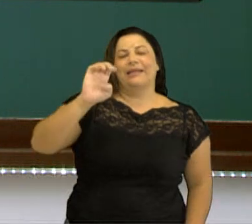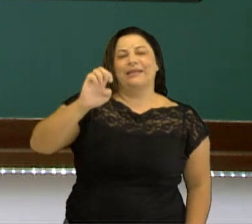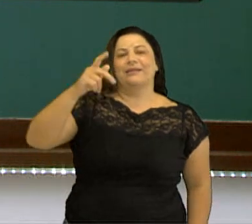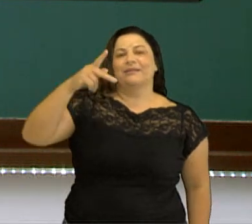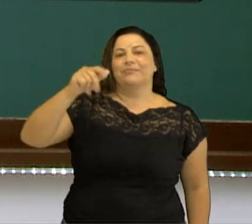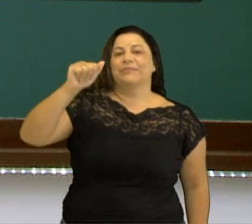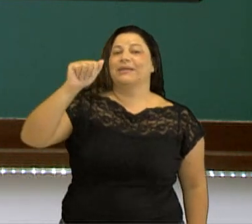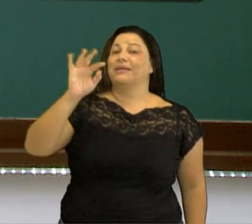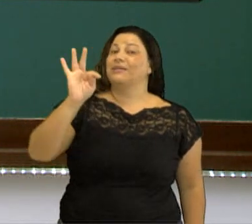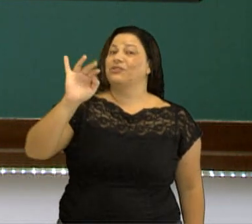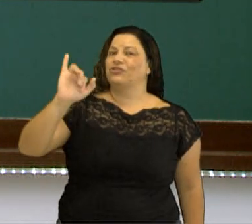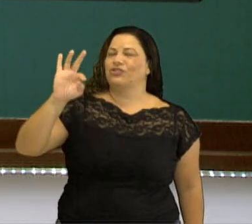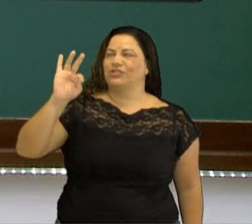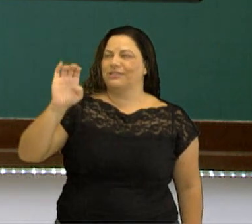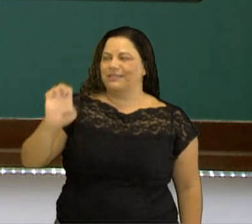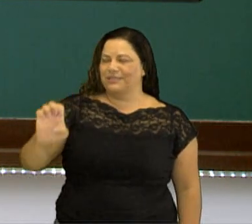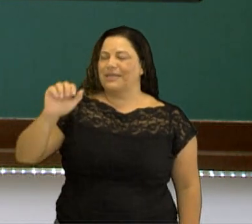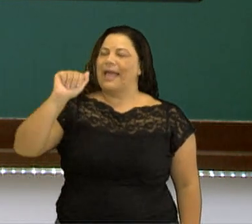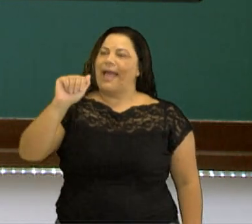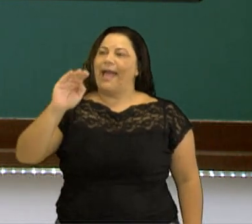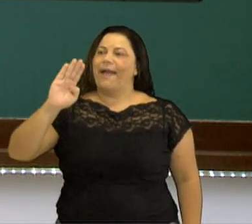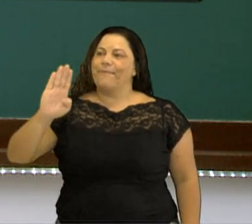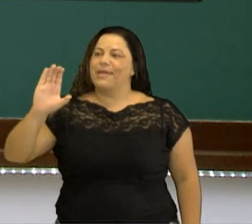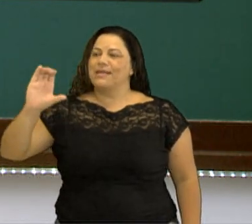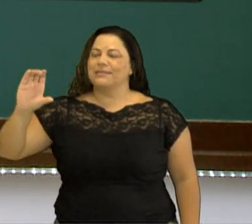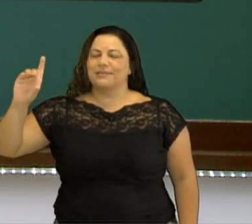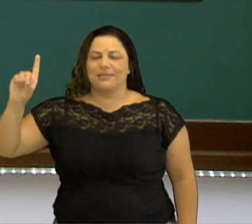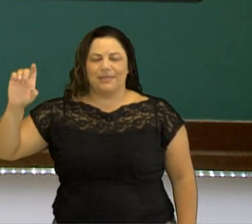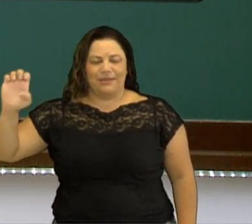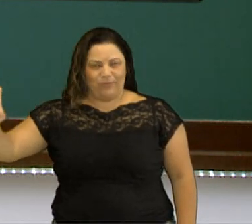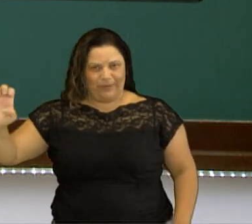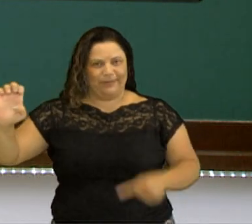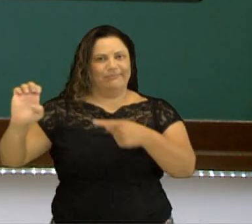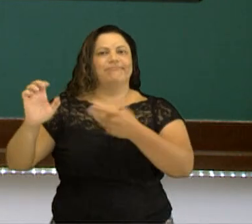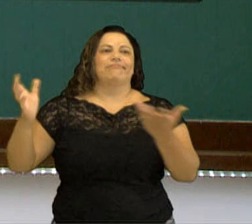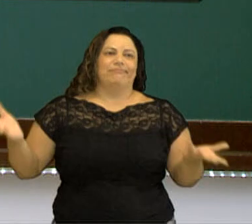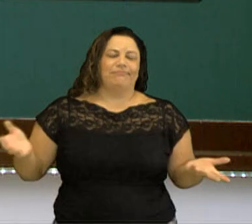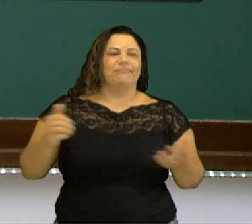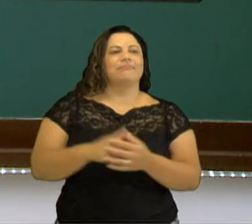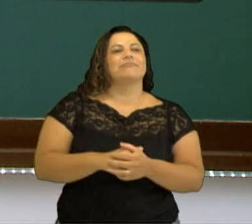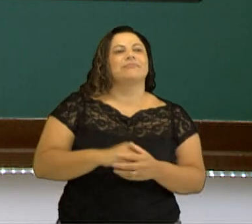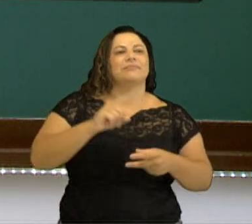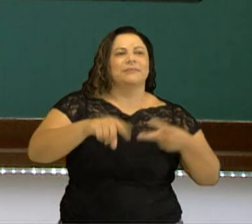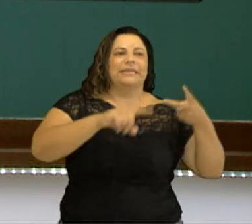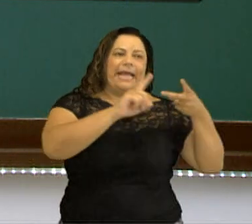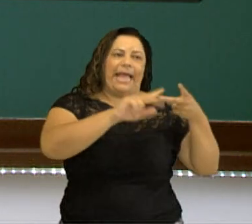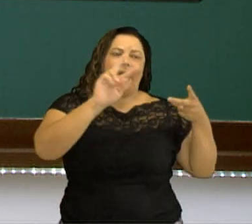ser A, B, C, D ou E. HPV, que é